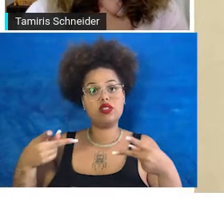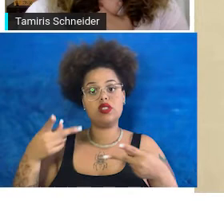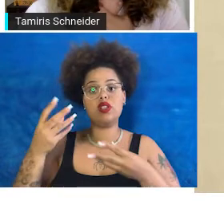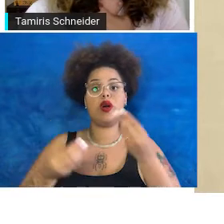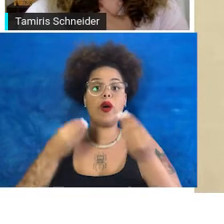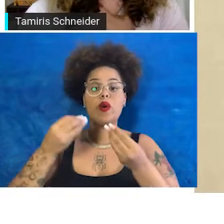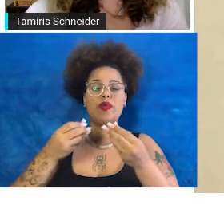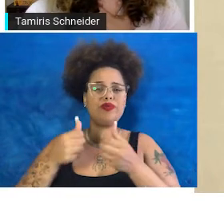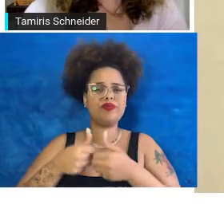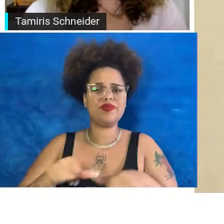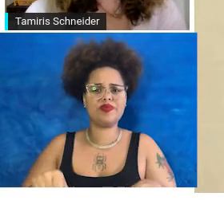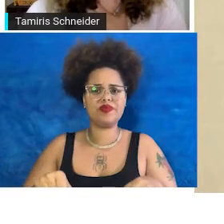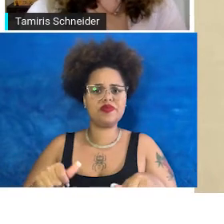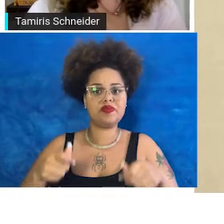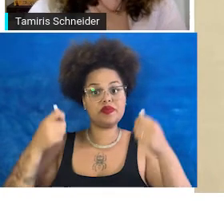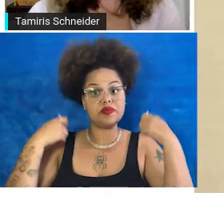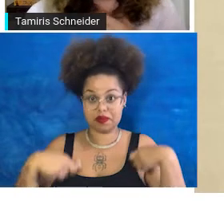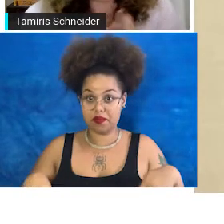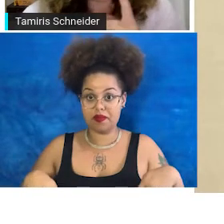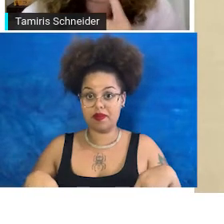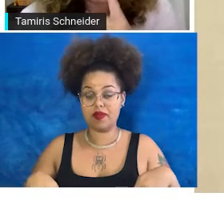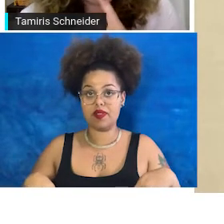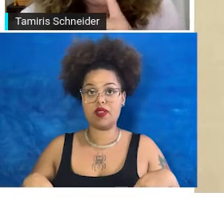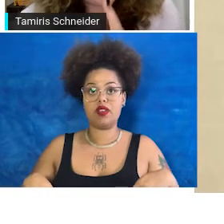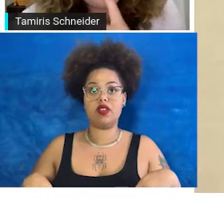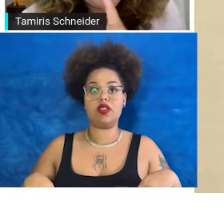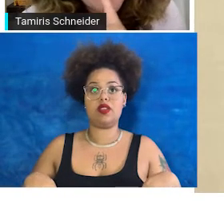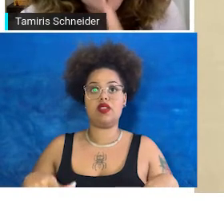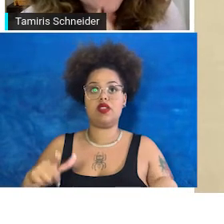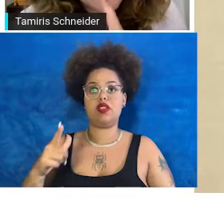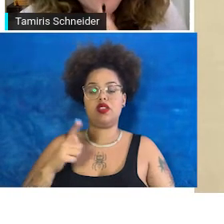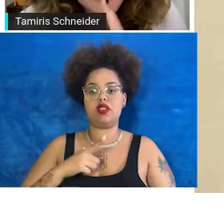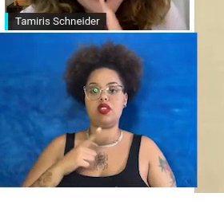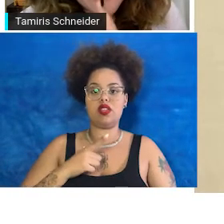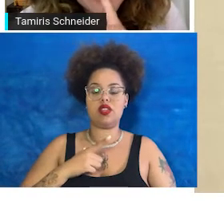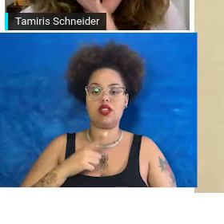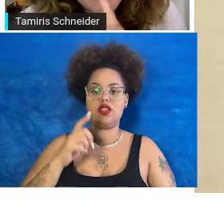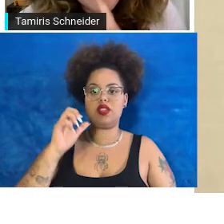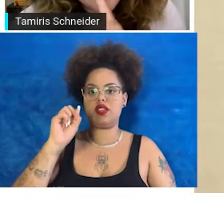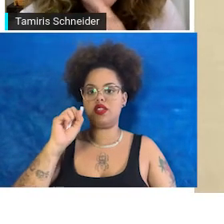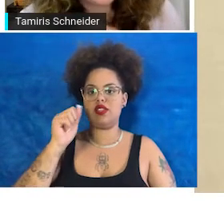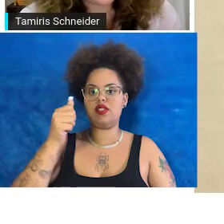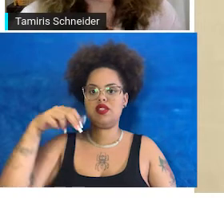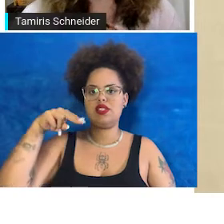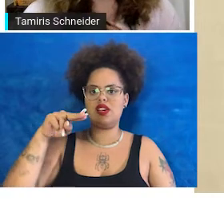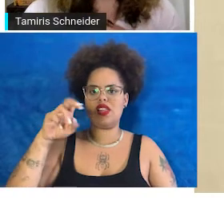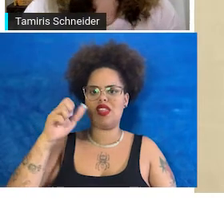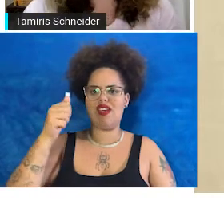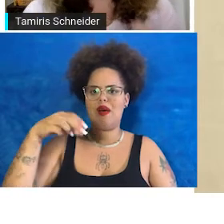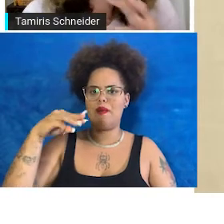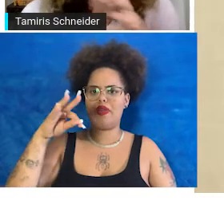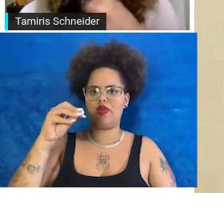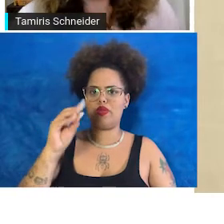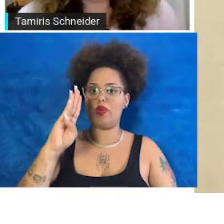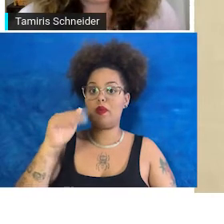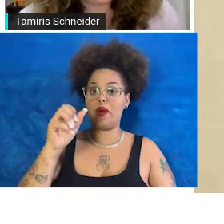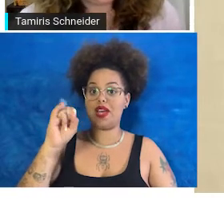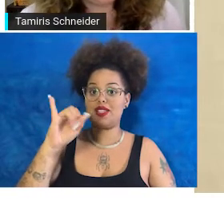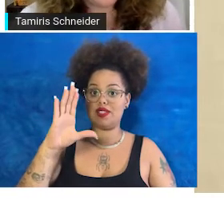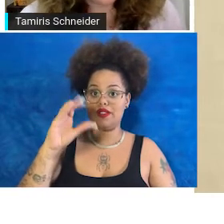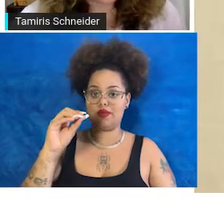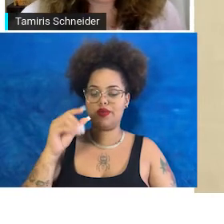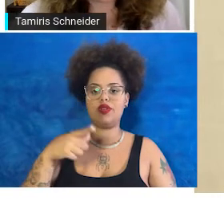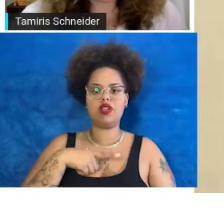estão vestidos, né? Então, ali a gente tem Saneamento Básico, o filme do Jorge Furtado, que tem